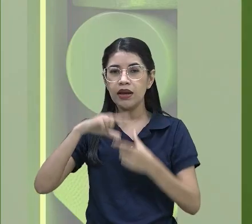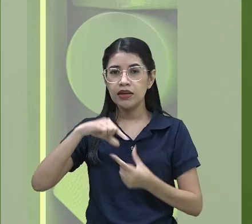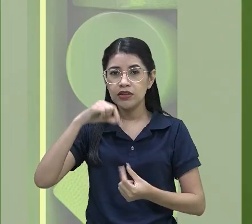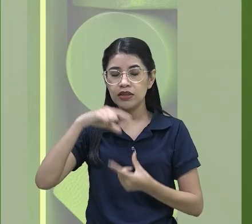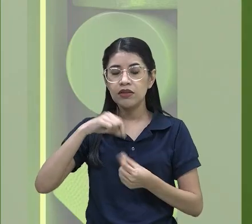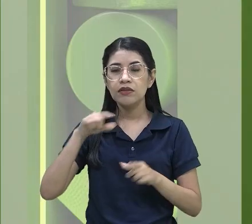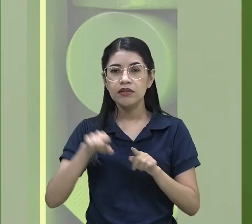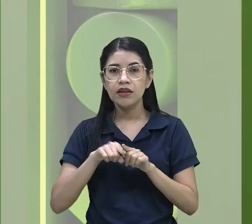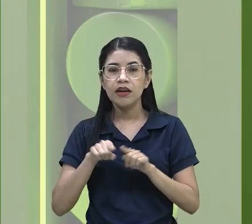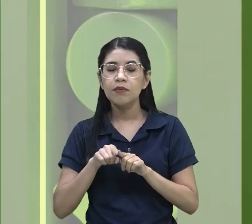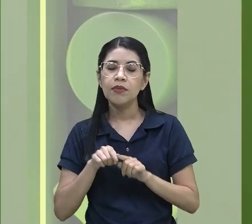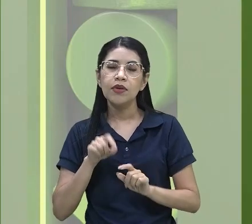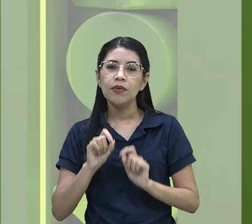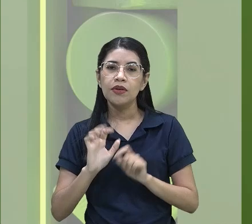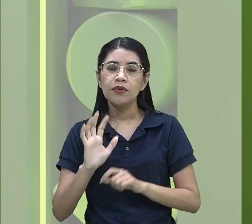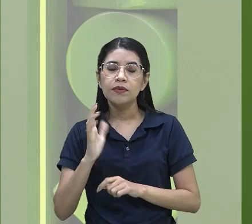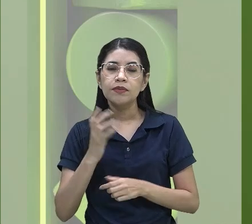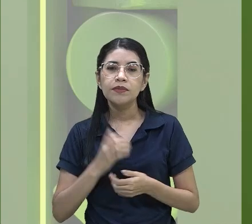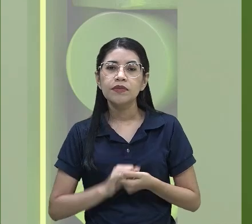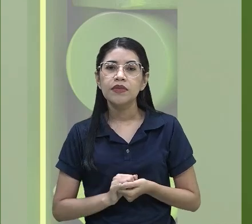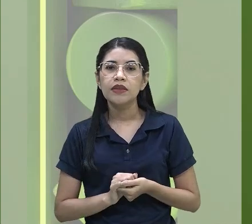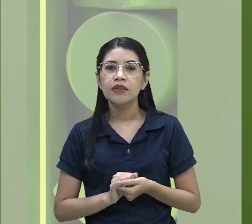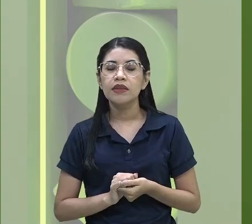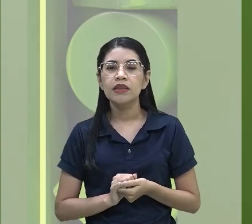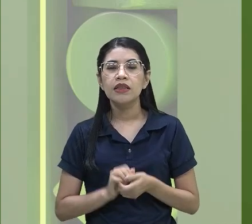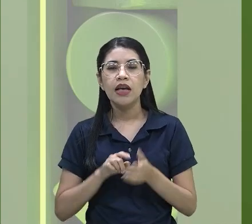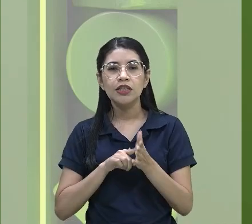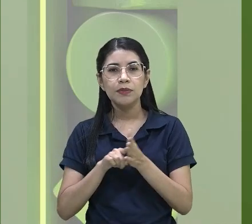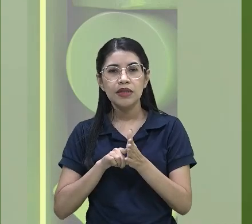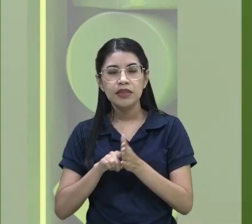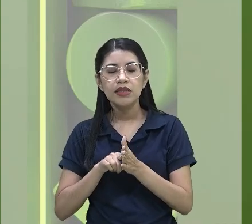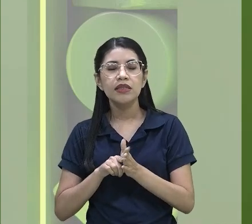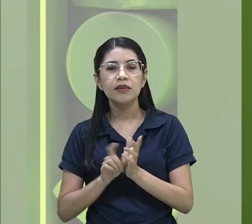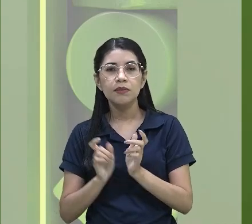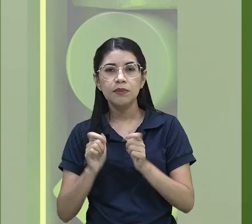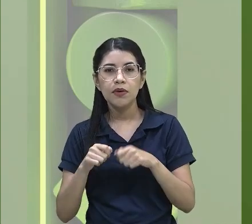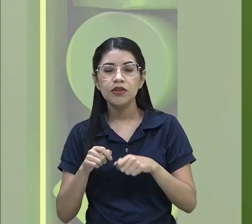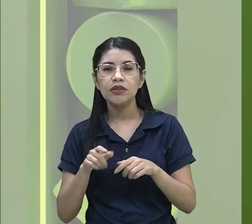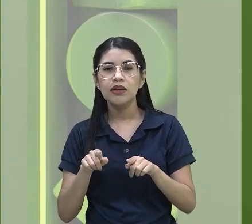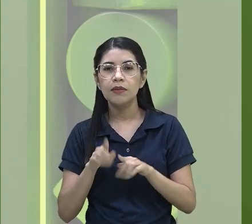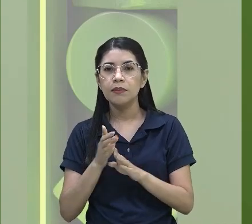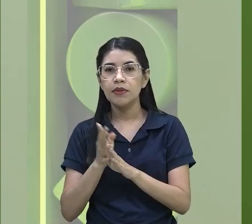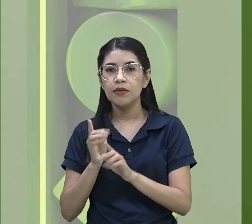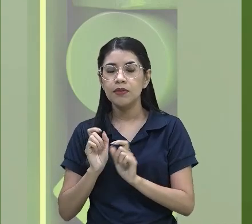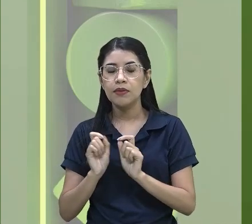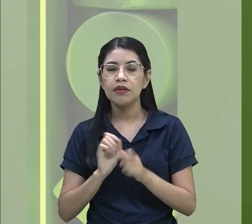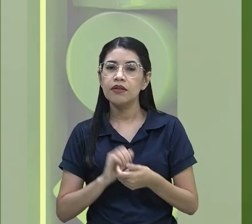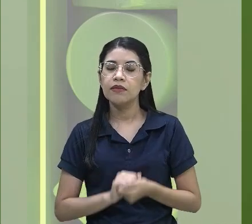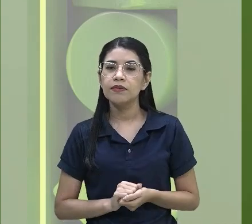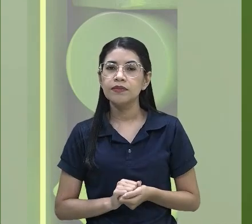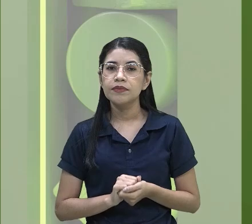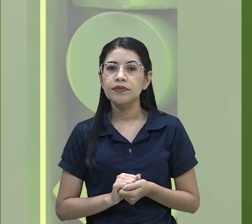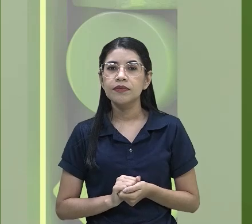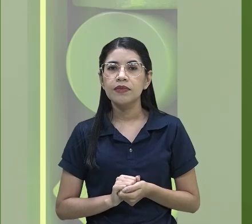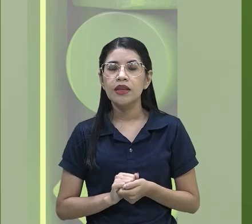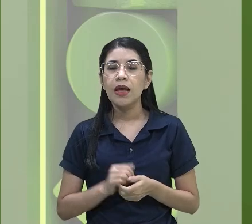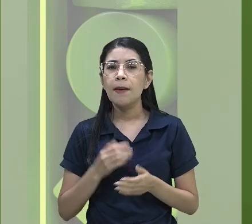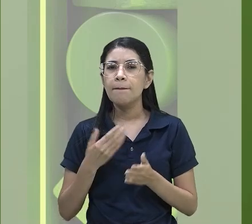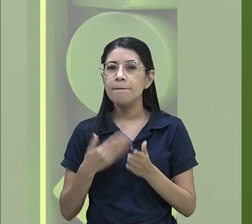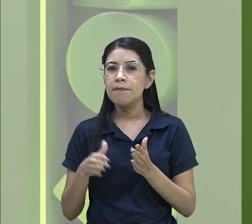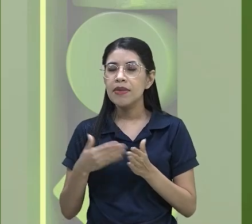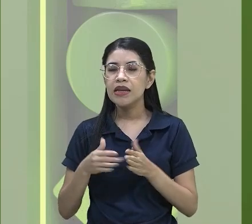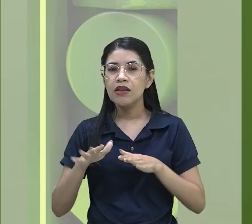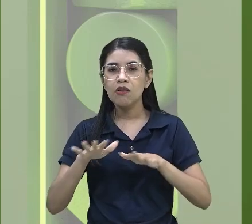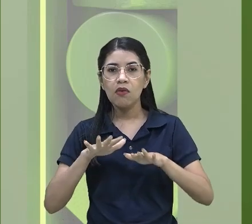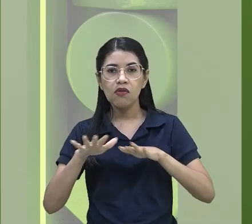situações, em momentos mais avançados dessas doenças, pode haver, por exemplo, a perda dos movimentos, né, que a